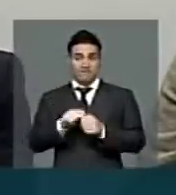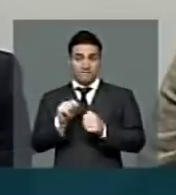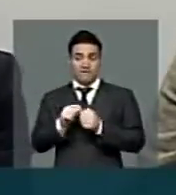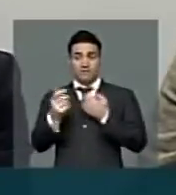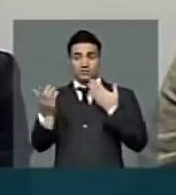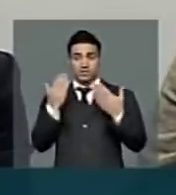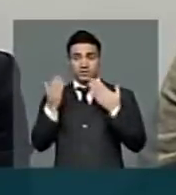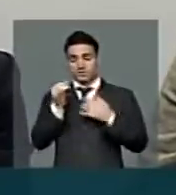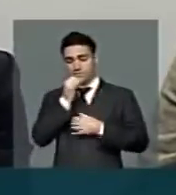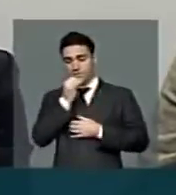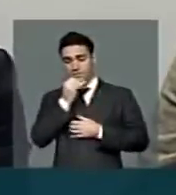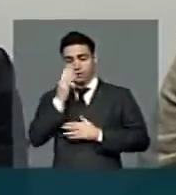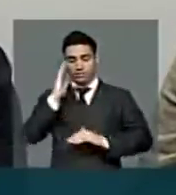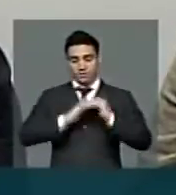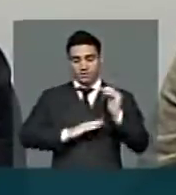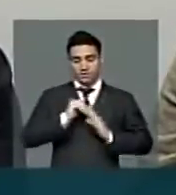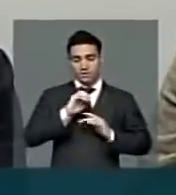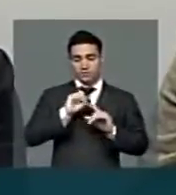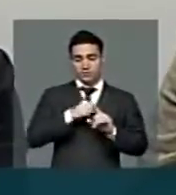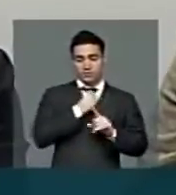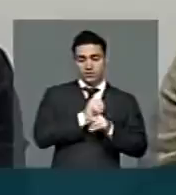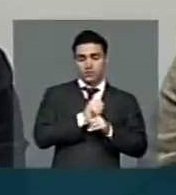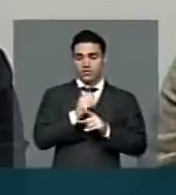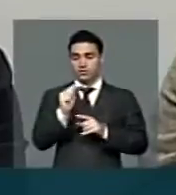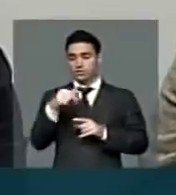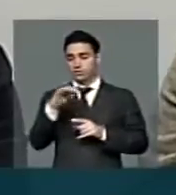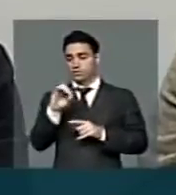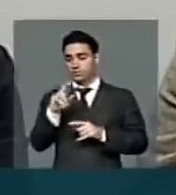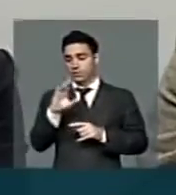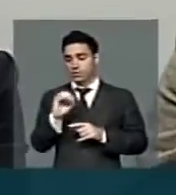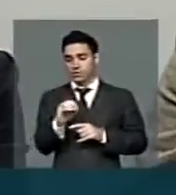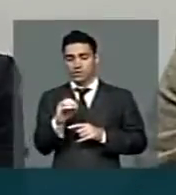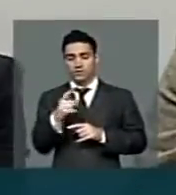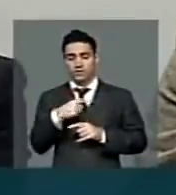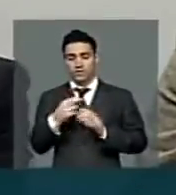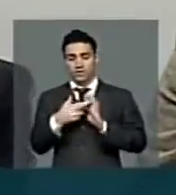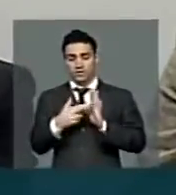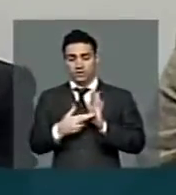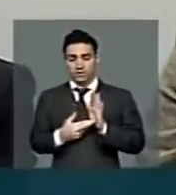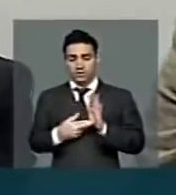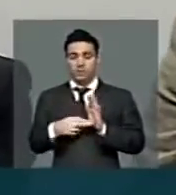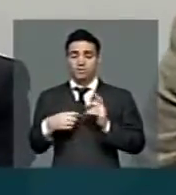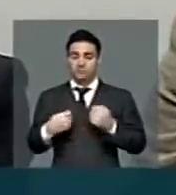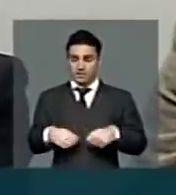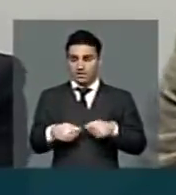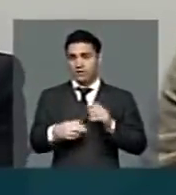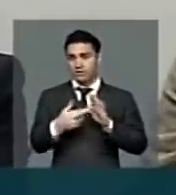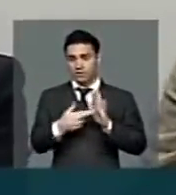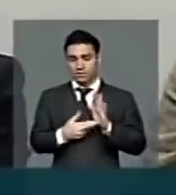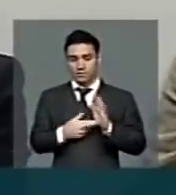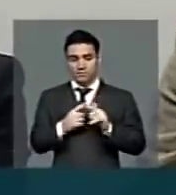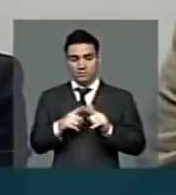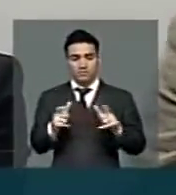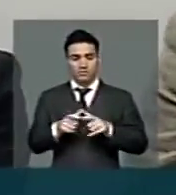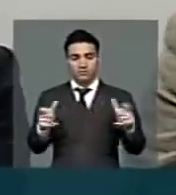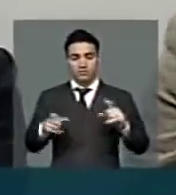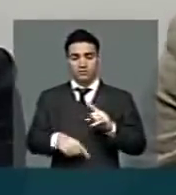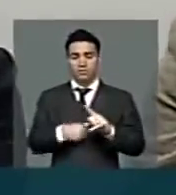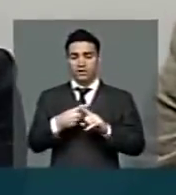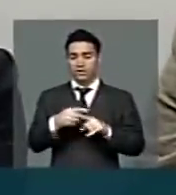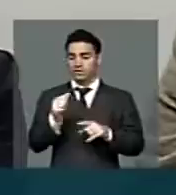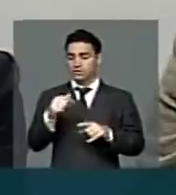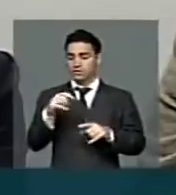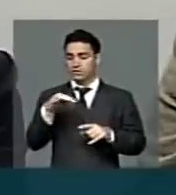quando a profissão de sociólogo e antropólogo foi regulamentada, quando houve a demanda pela regulamentação dessa profissão, não aumentou o número de antropólogos